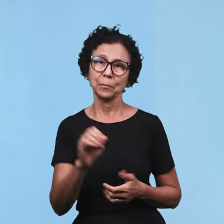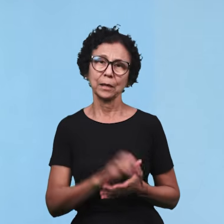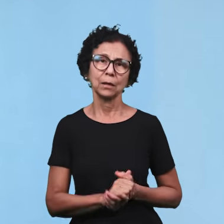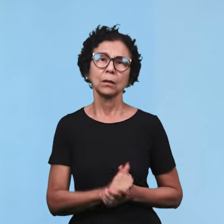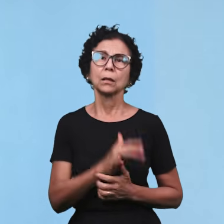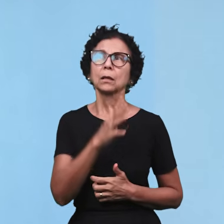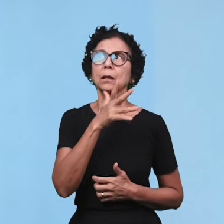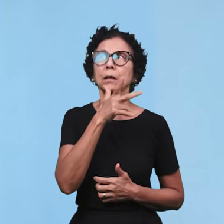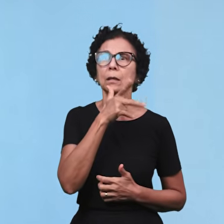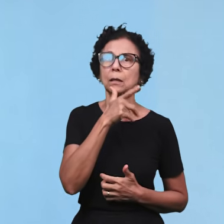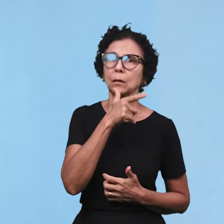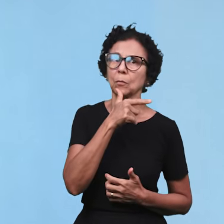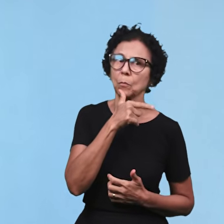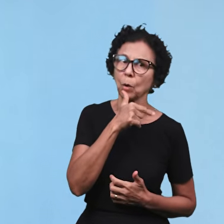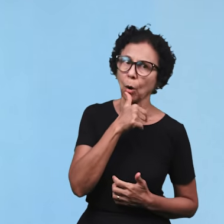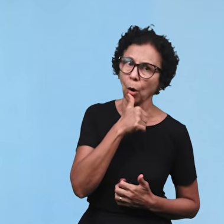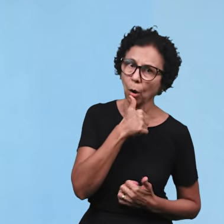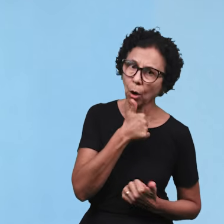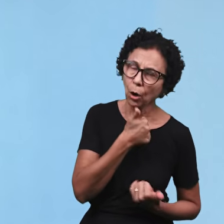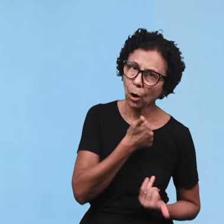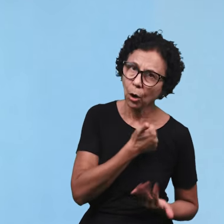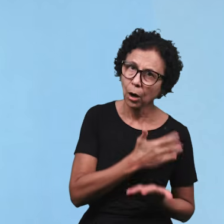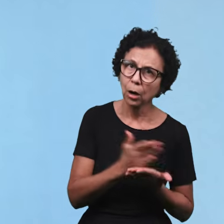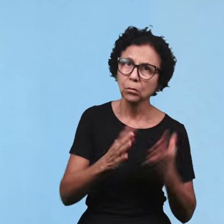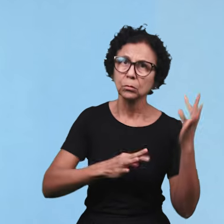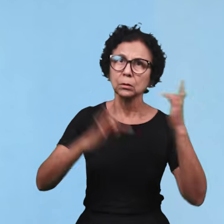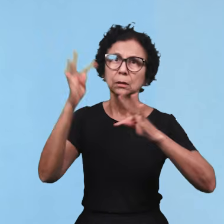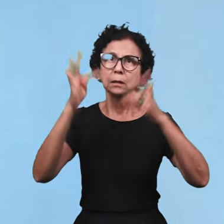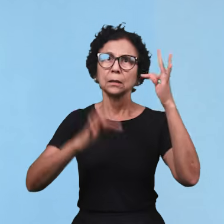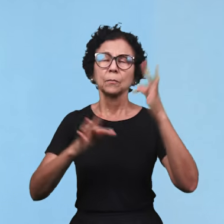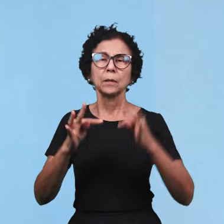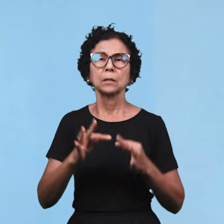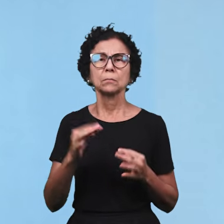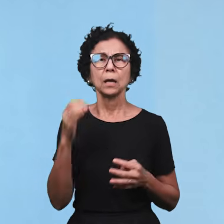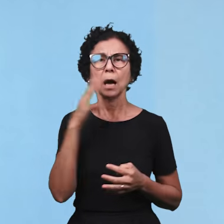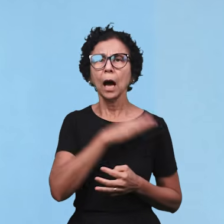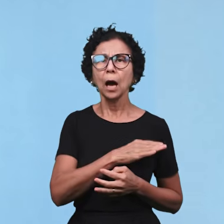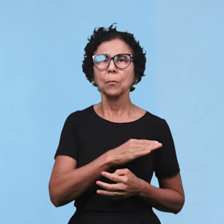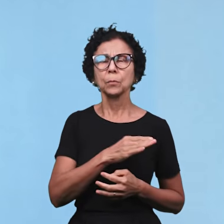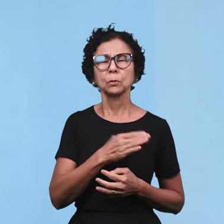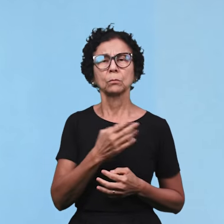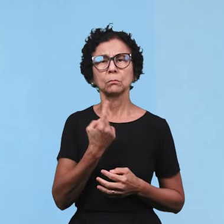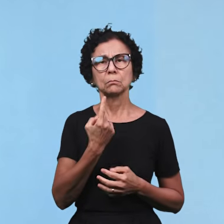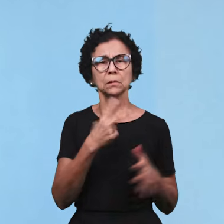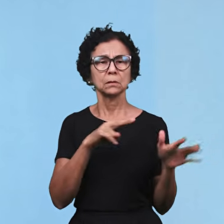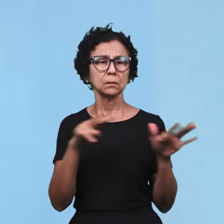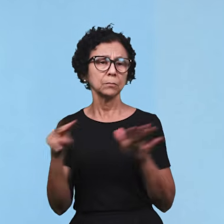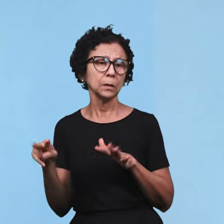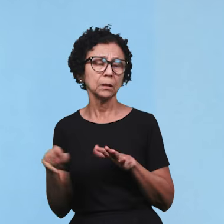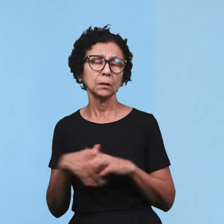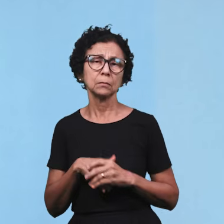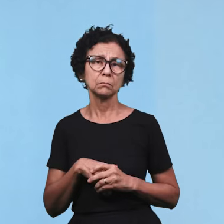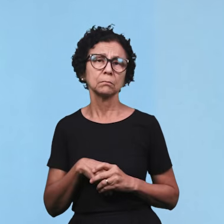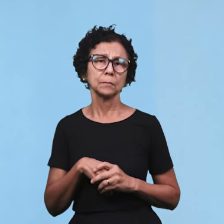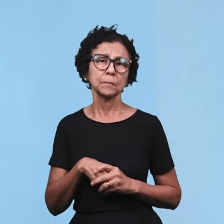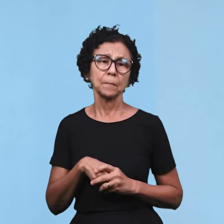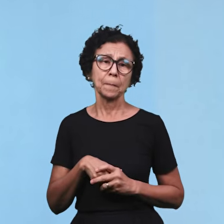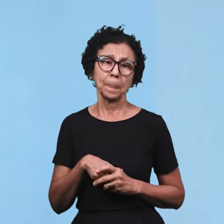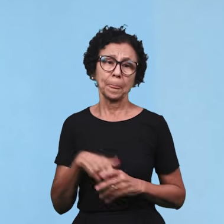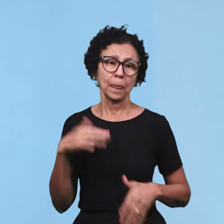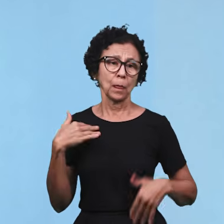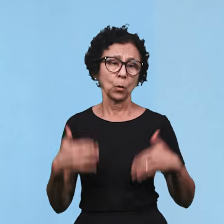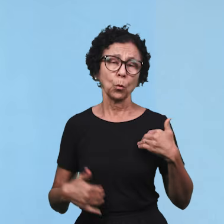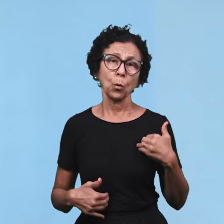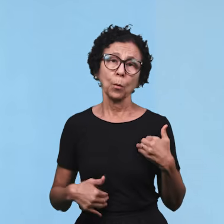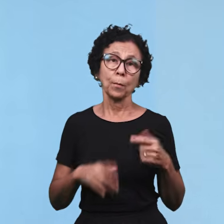noite. Existem determinadas patologias que a gente faz um tratamento paciente de 7 dias. Quando a gente está falando de cabelo, existem pacientes que eu trato há